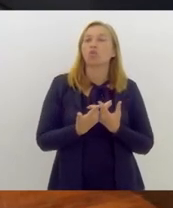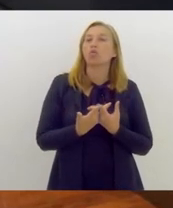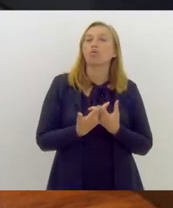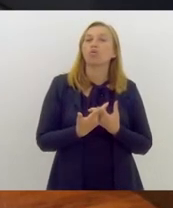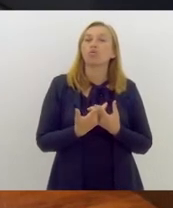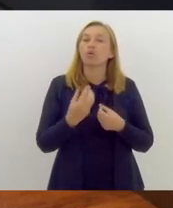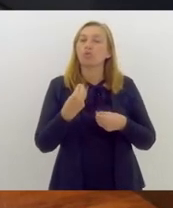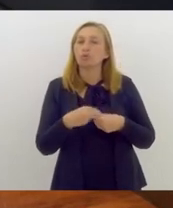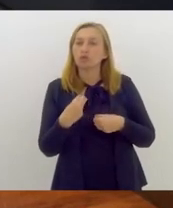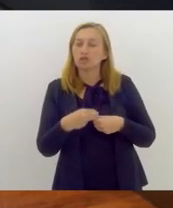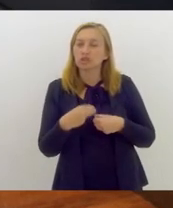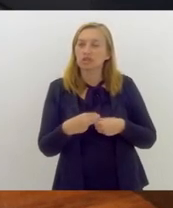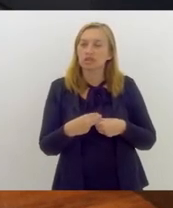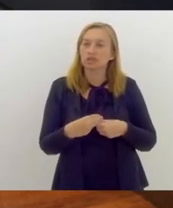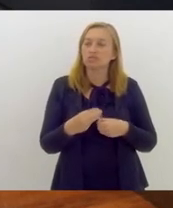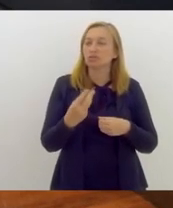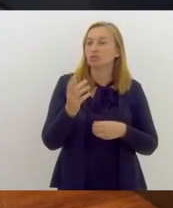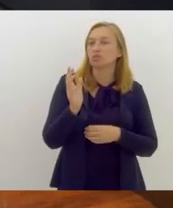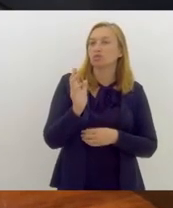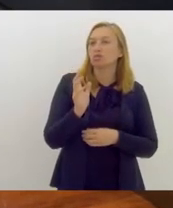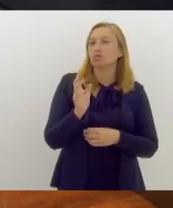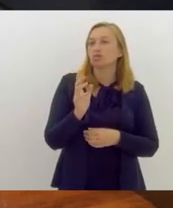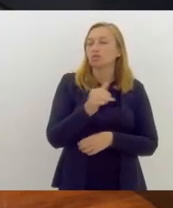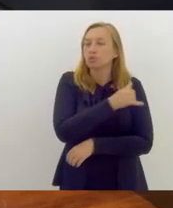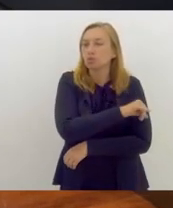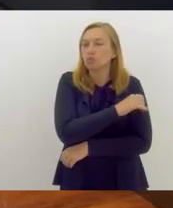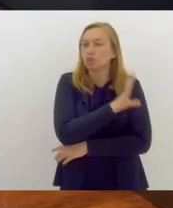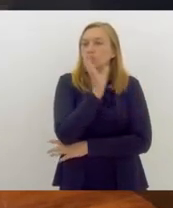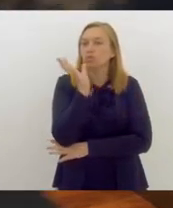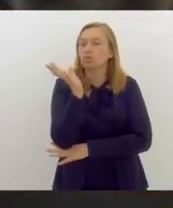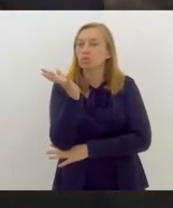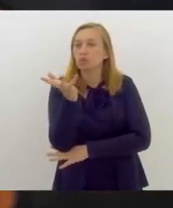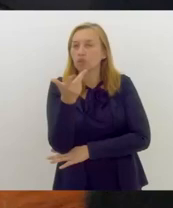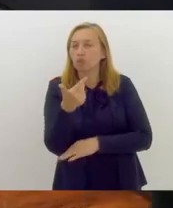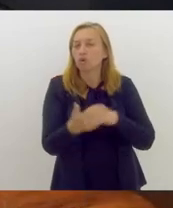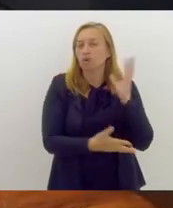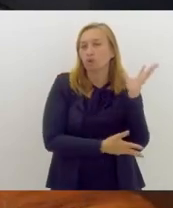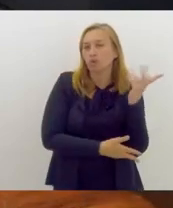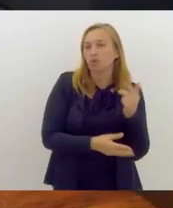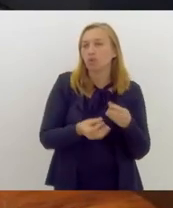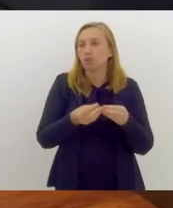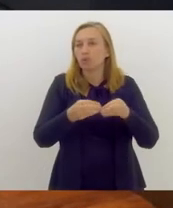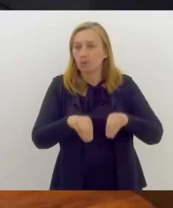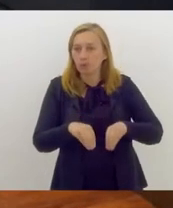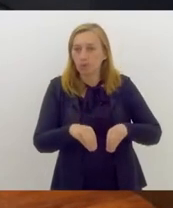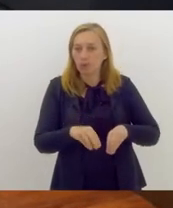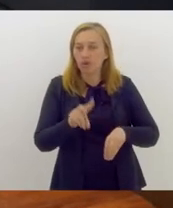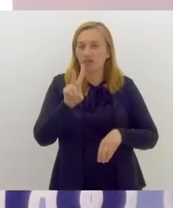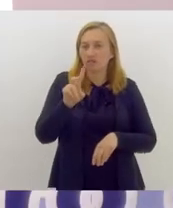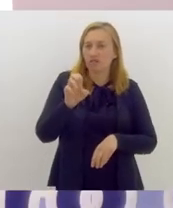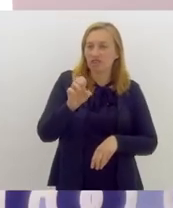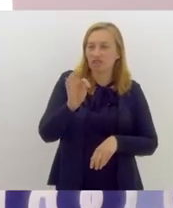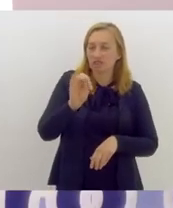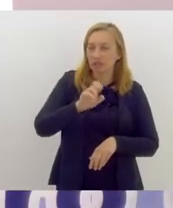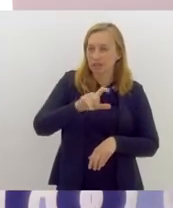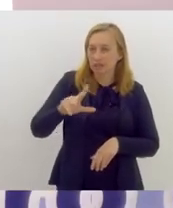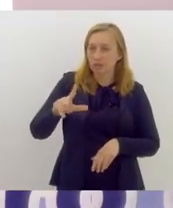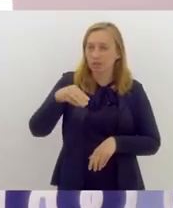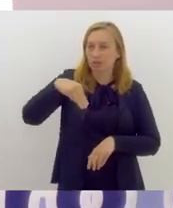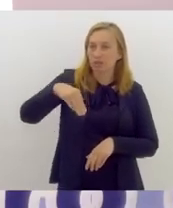e compensação em relação a questão da vegetação da região lá dos